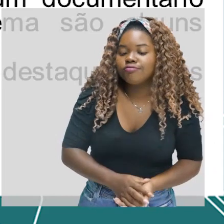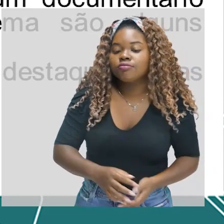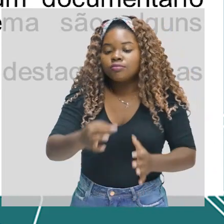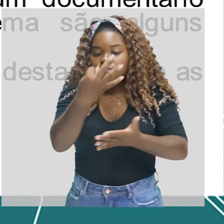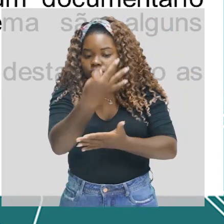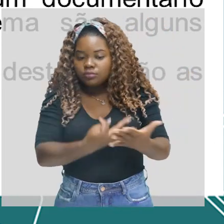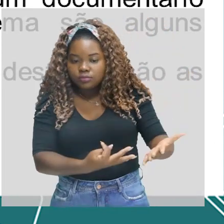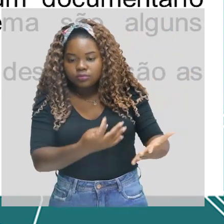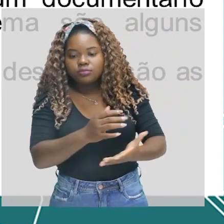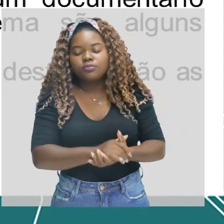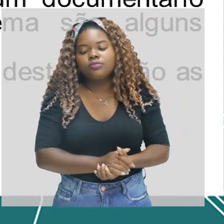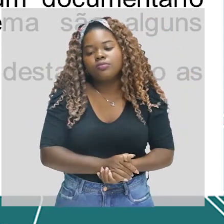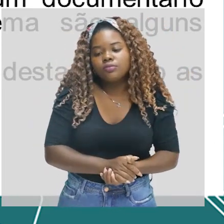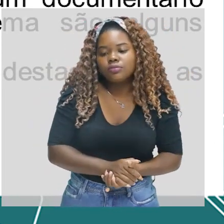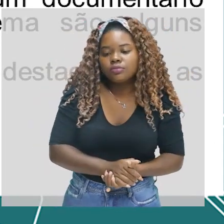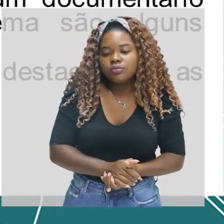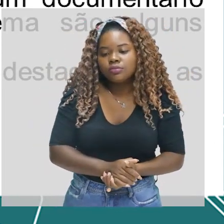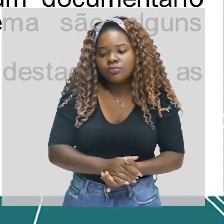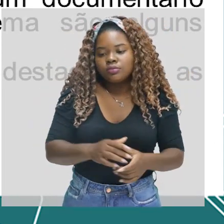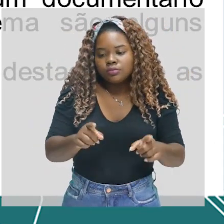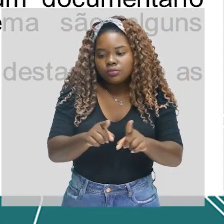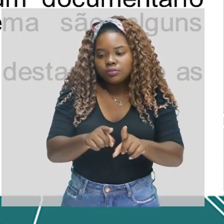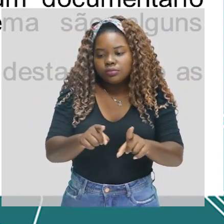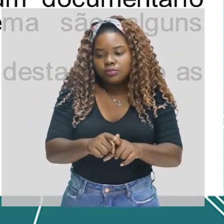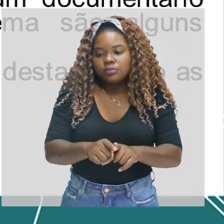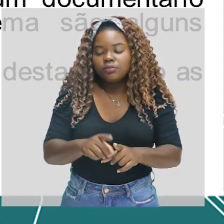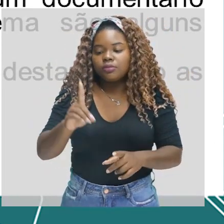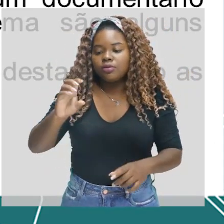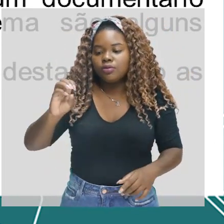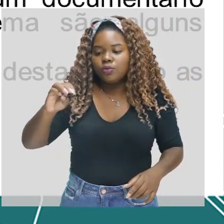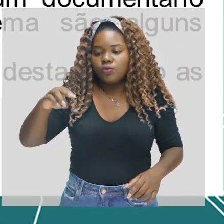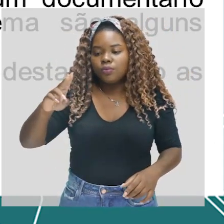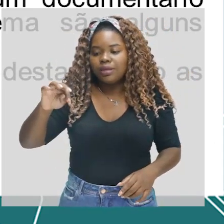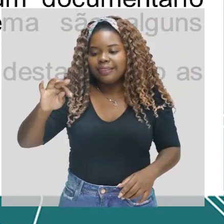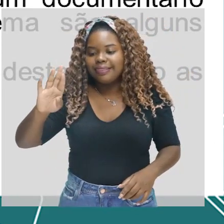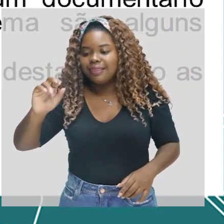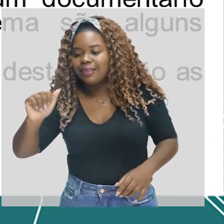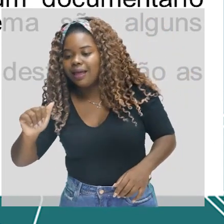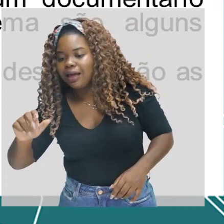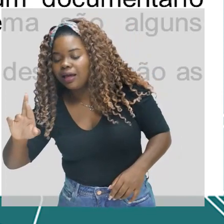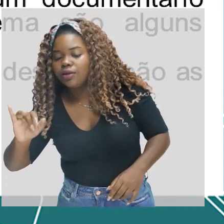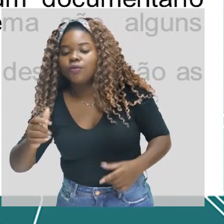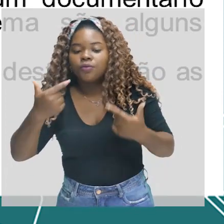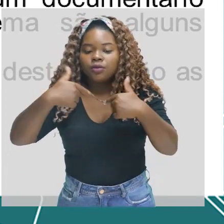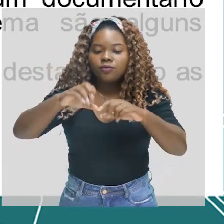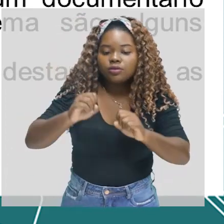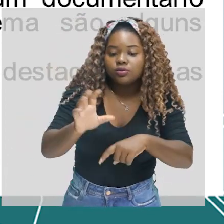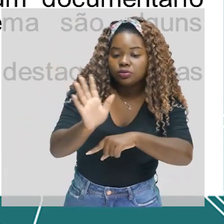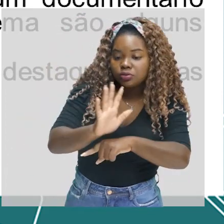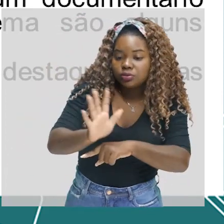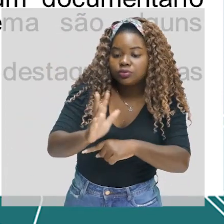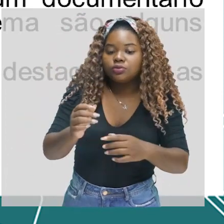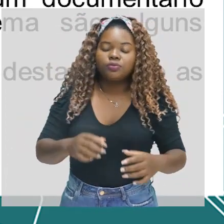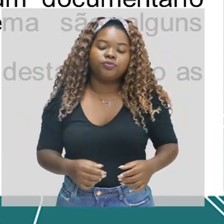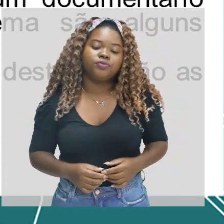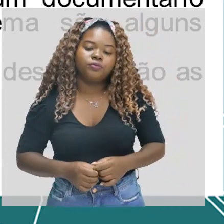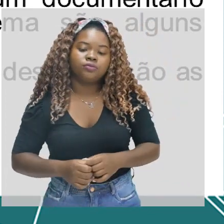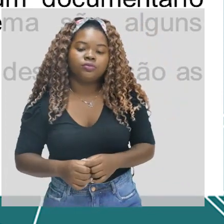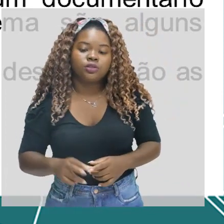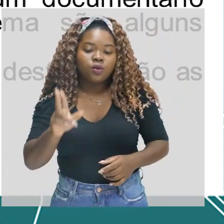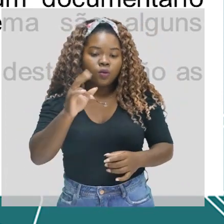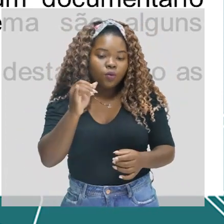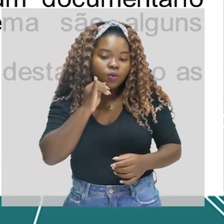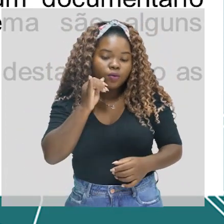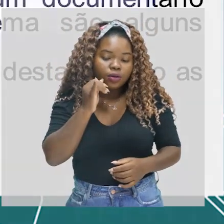textual, ou um documentário cinematográfico que fala sobre a linguagem do cinema, são exemplos de linguagem metalinguística.